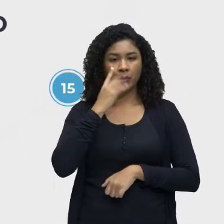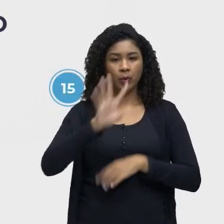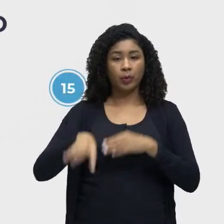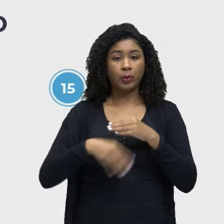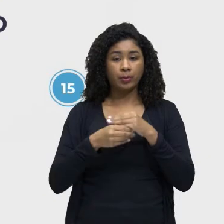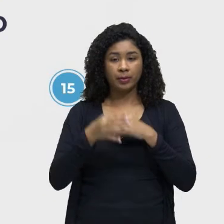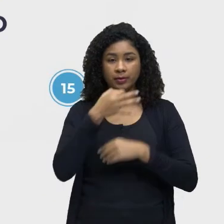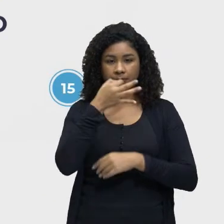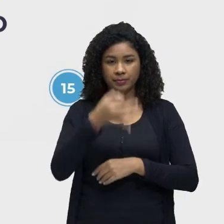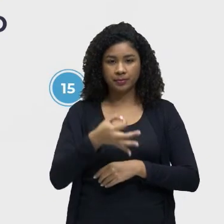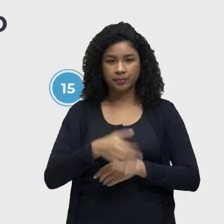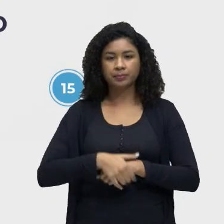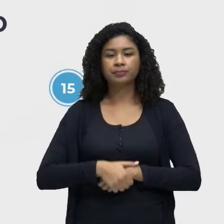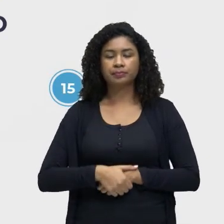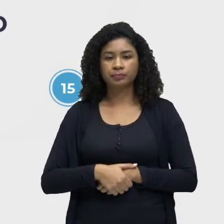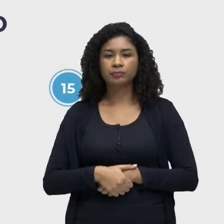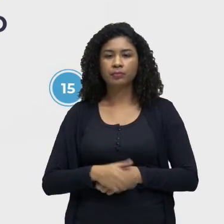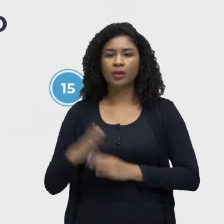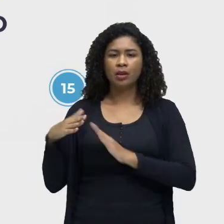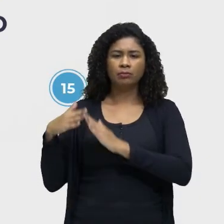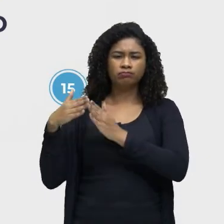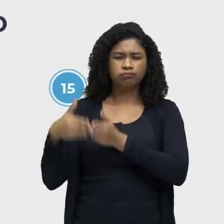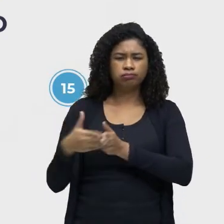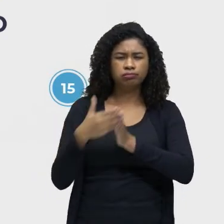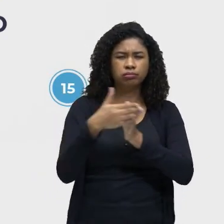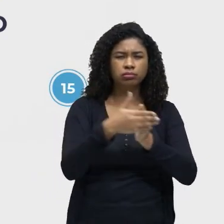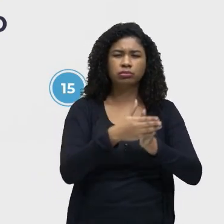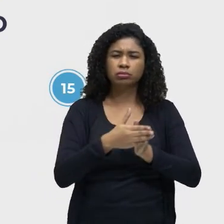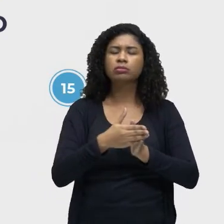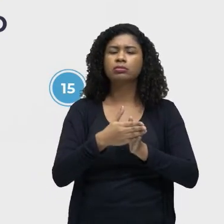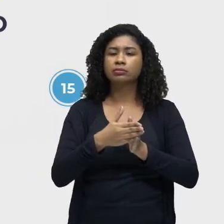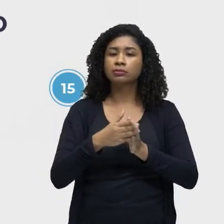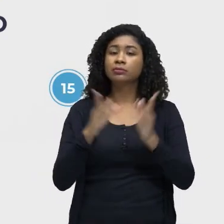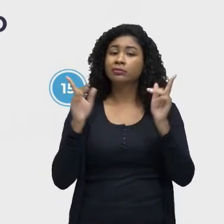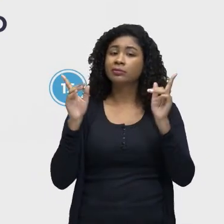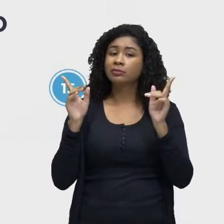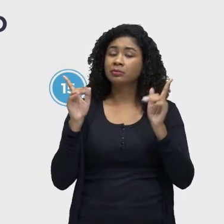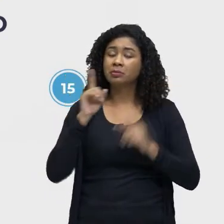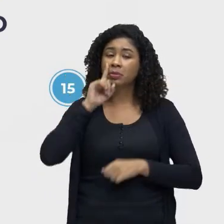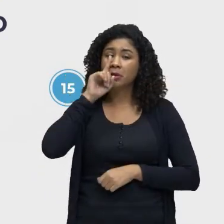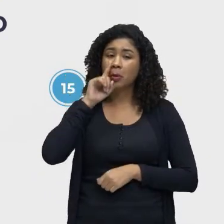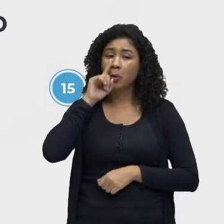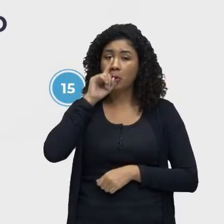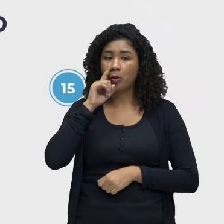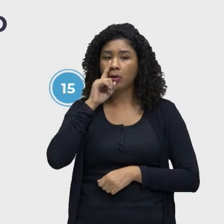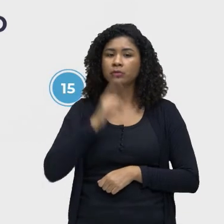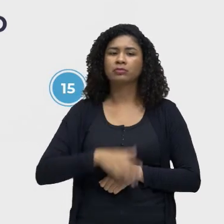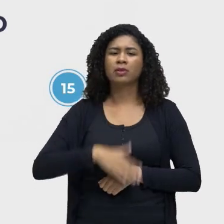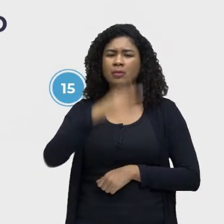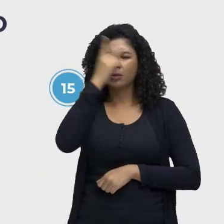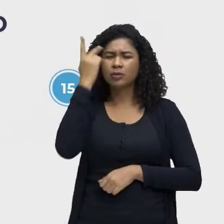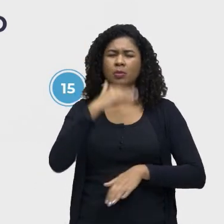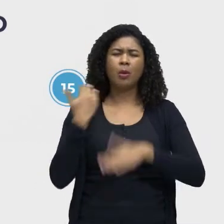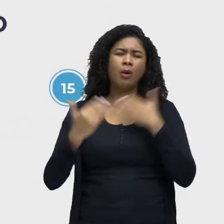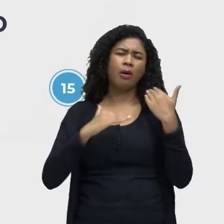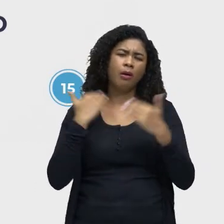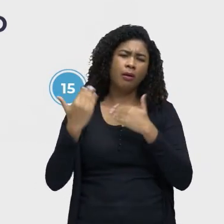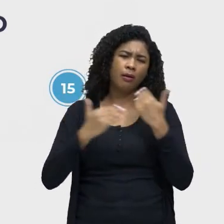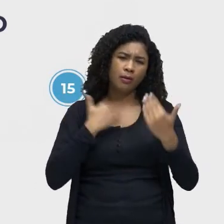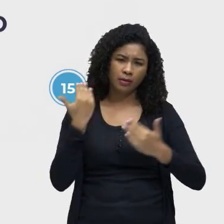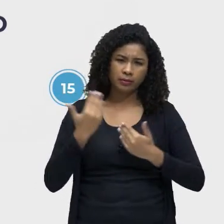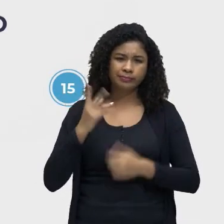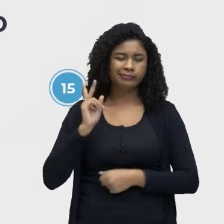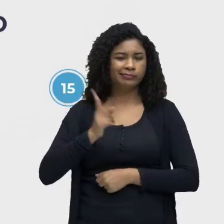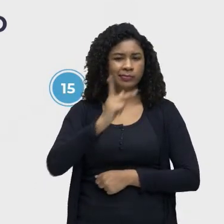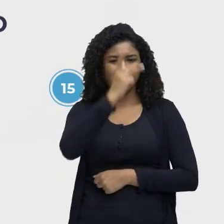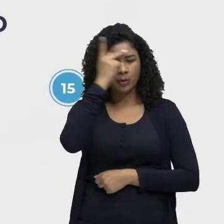travessia clandestina é arriscada. Centenas já morreram tentando chegar à Europa. Traficantes de pessoas cobram caro para